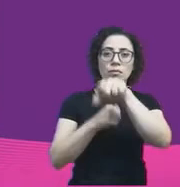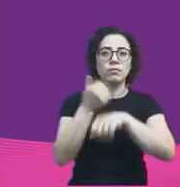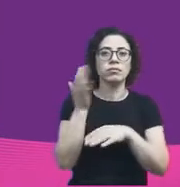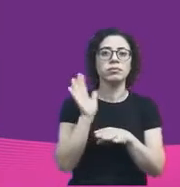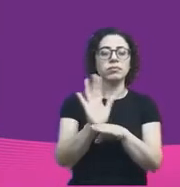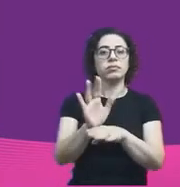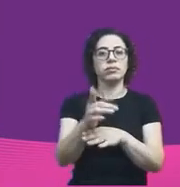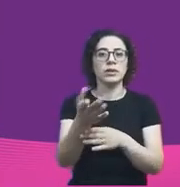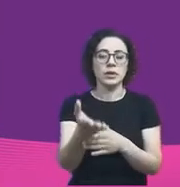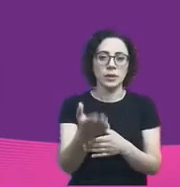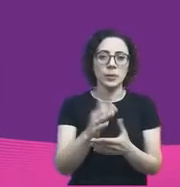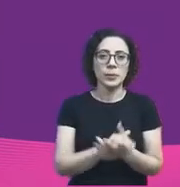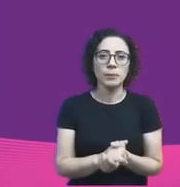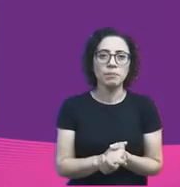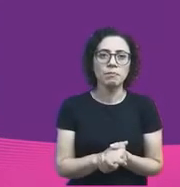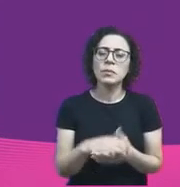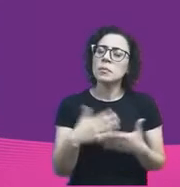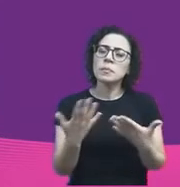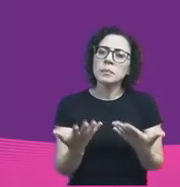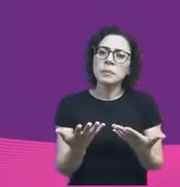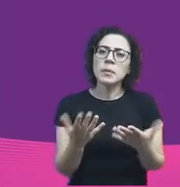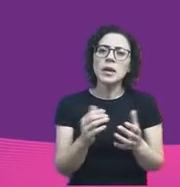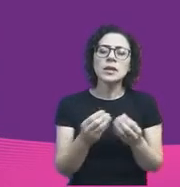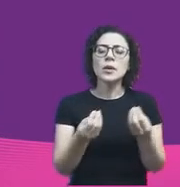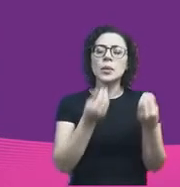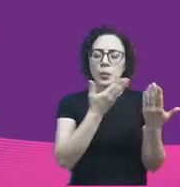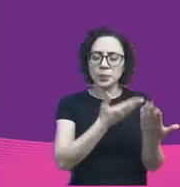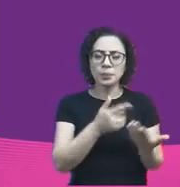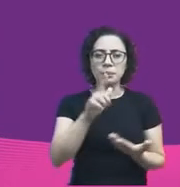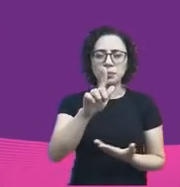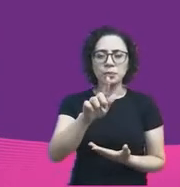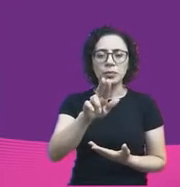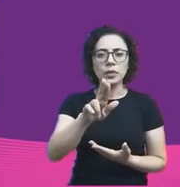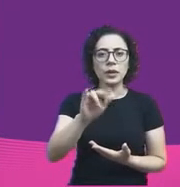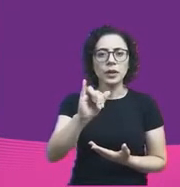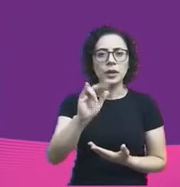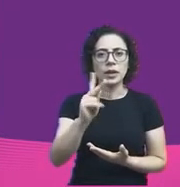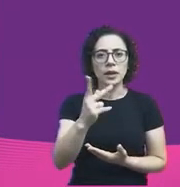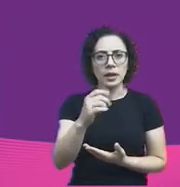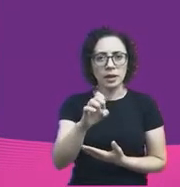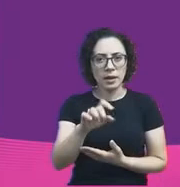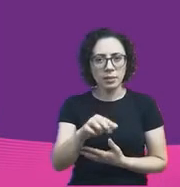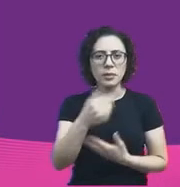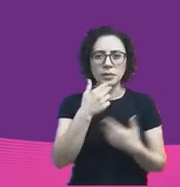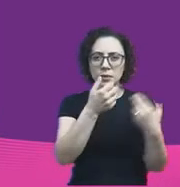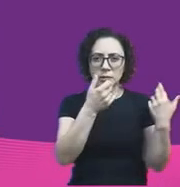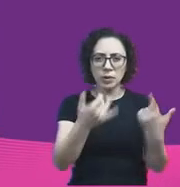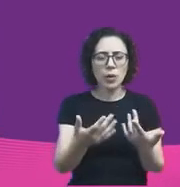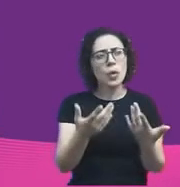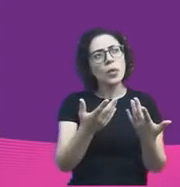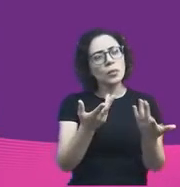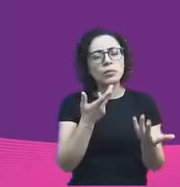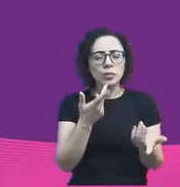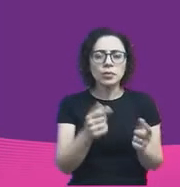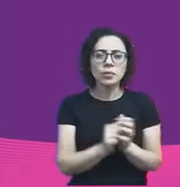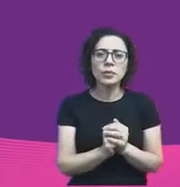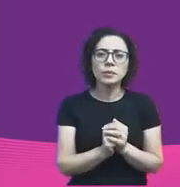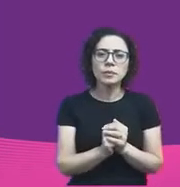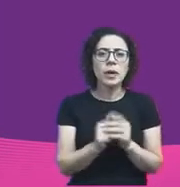alinha bem com o que o Guilherme colocou. Para muitos, a compaixão não deixa de